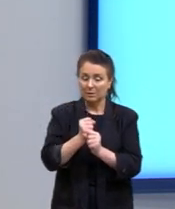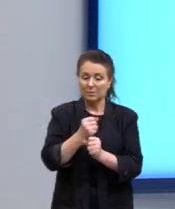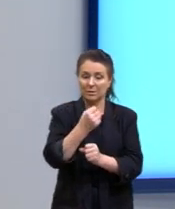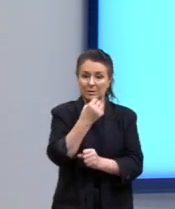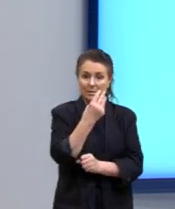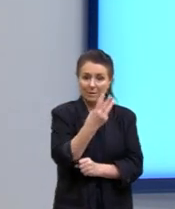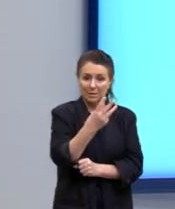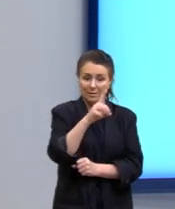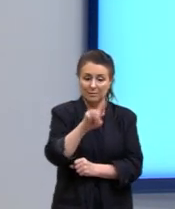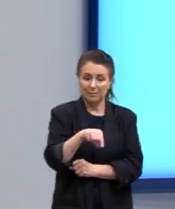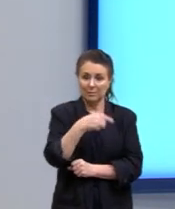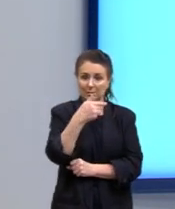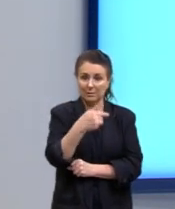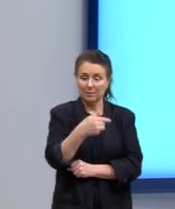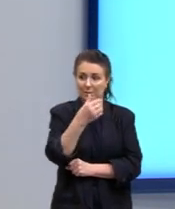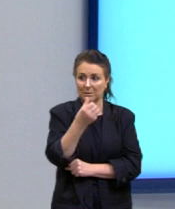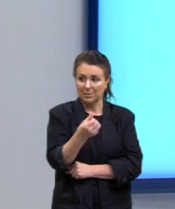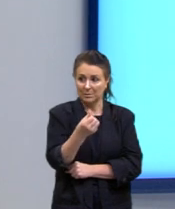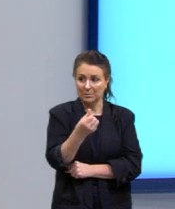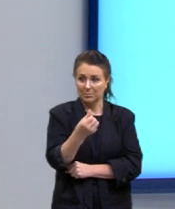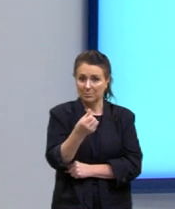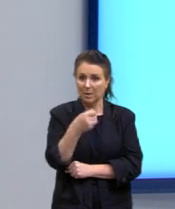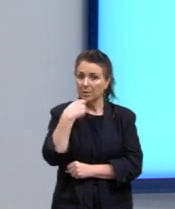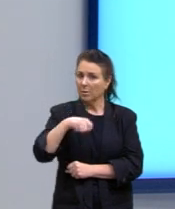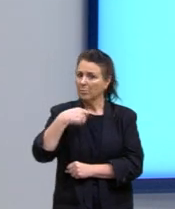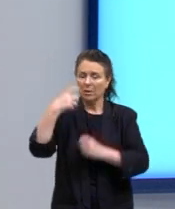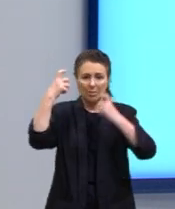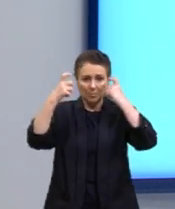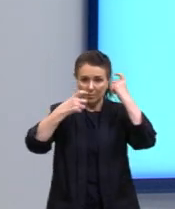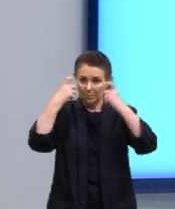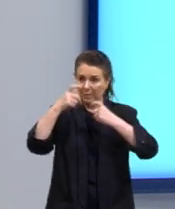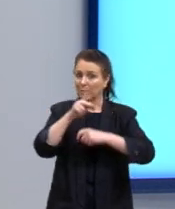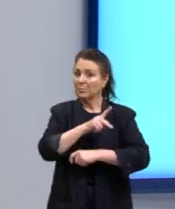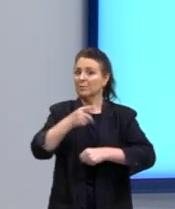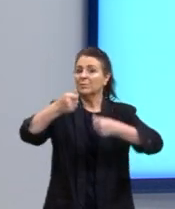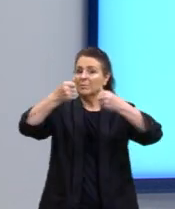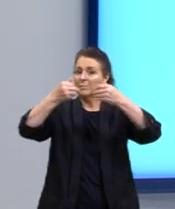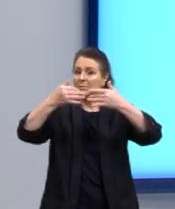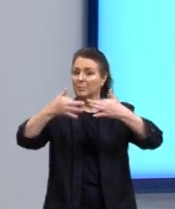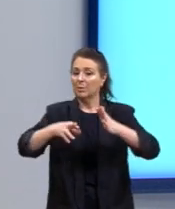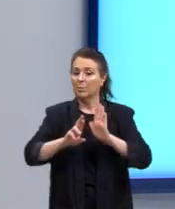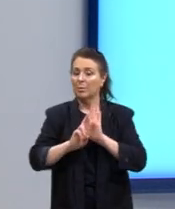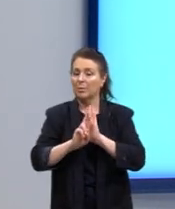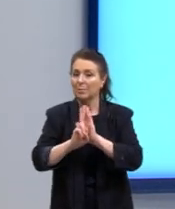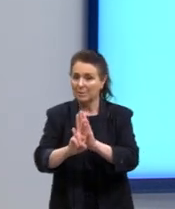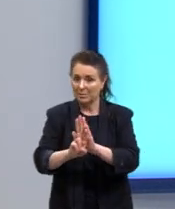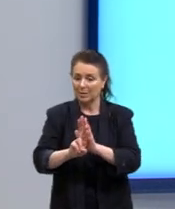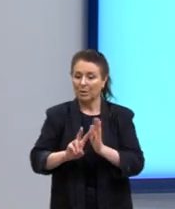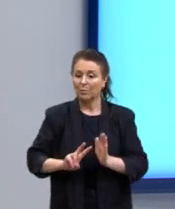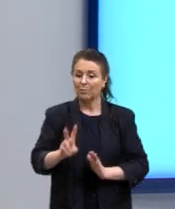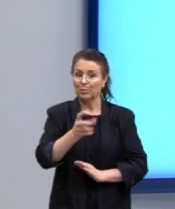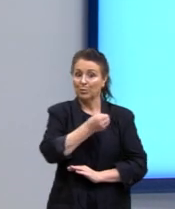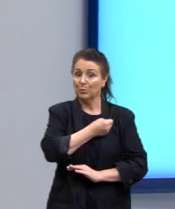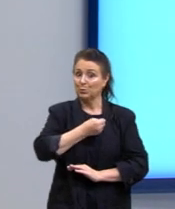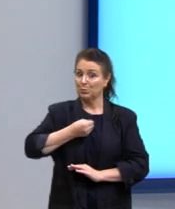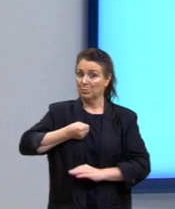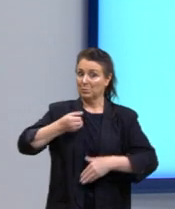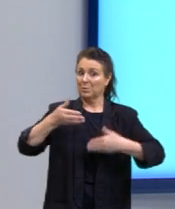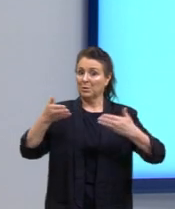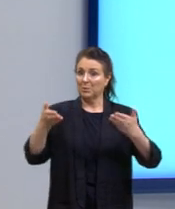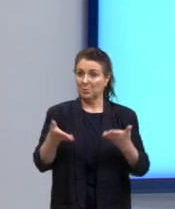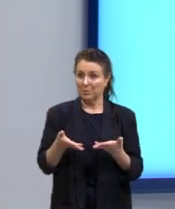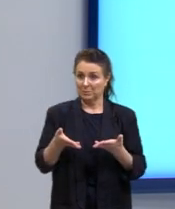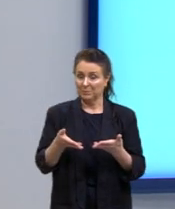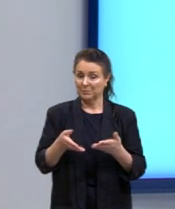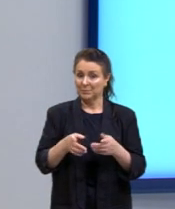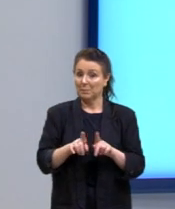3,76 Não se preocupem eu vou explicar para vocês o que que representa esse valor numérico né